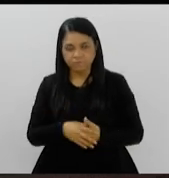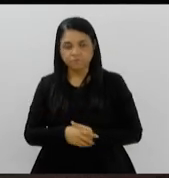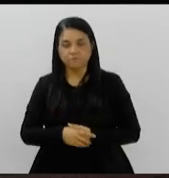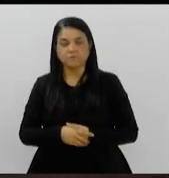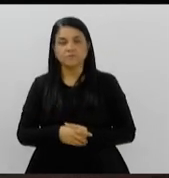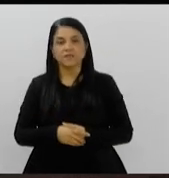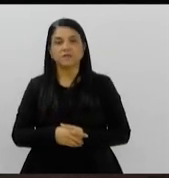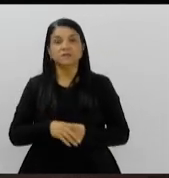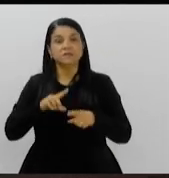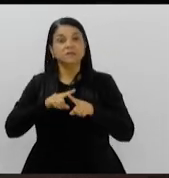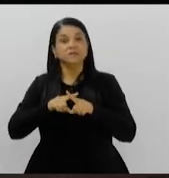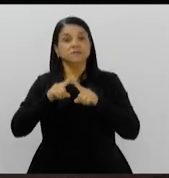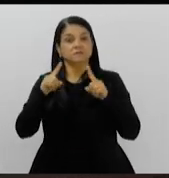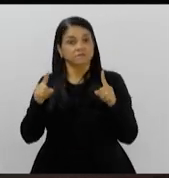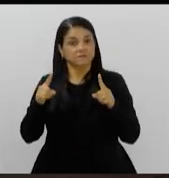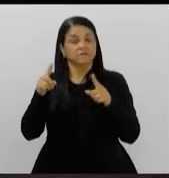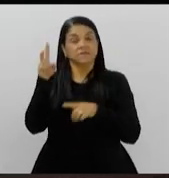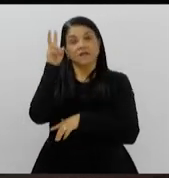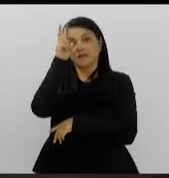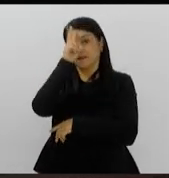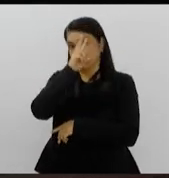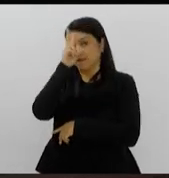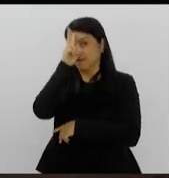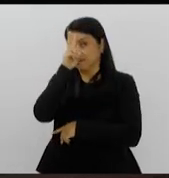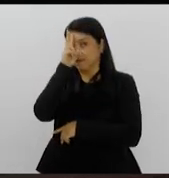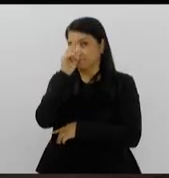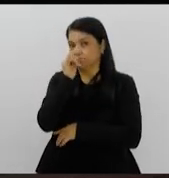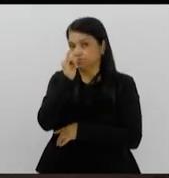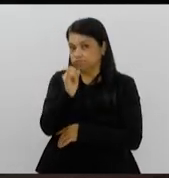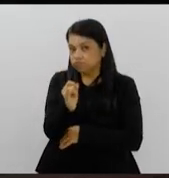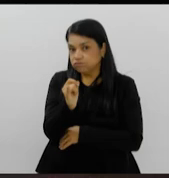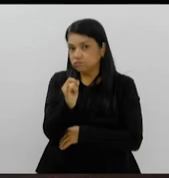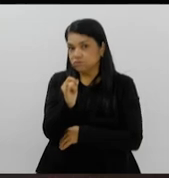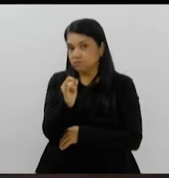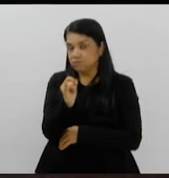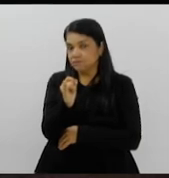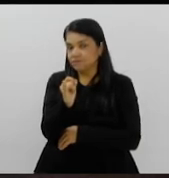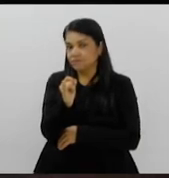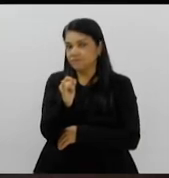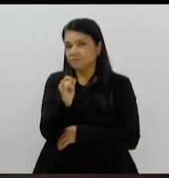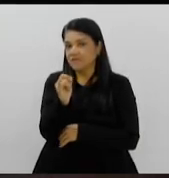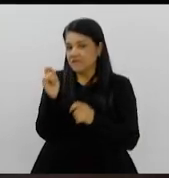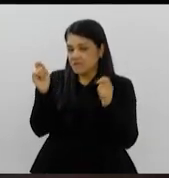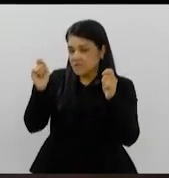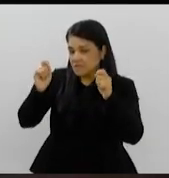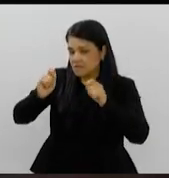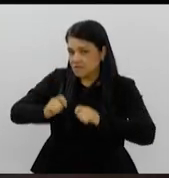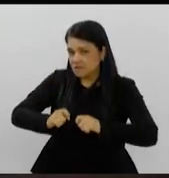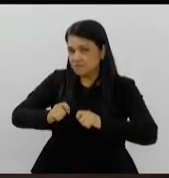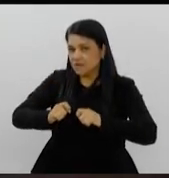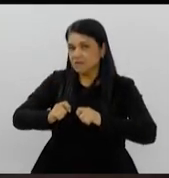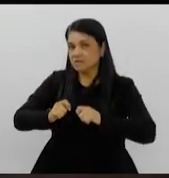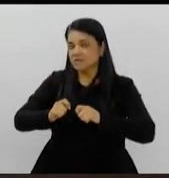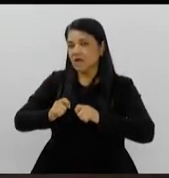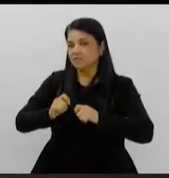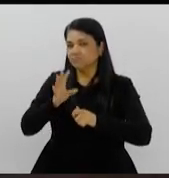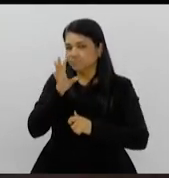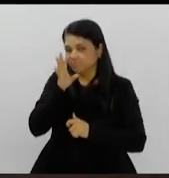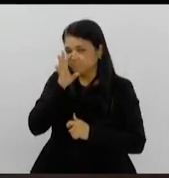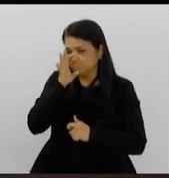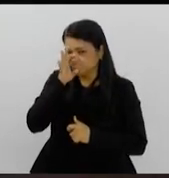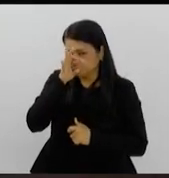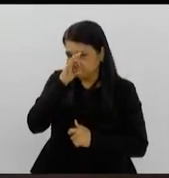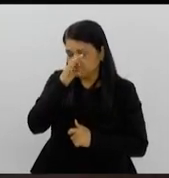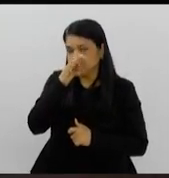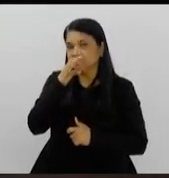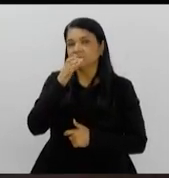Mas que deve ser lembrada por sua, pela capacidade de resistência daqueles